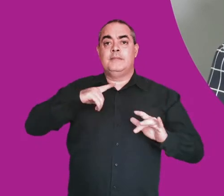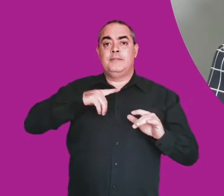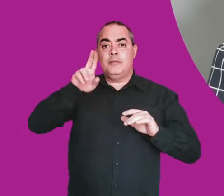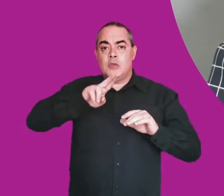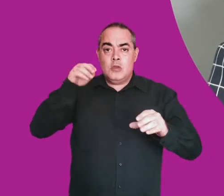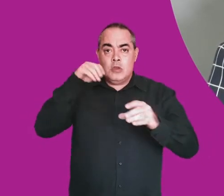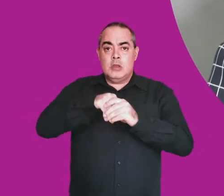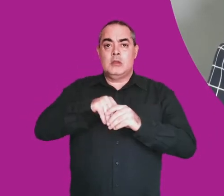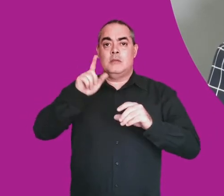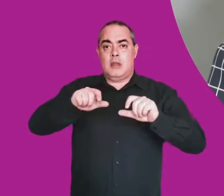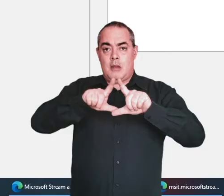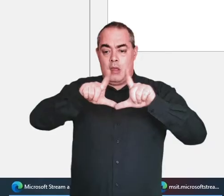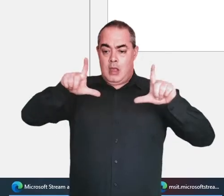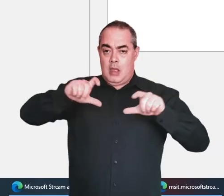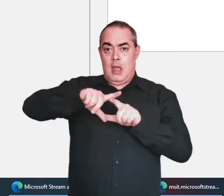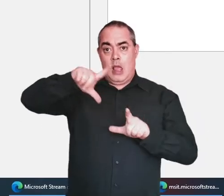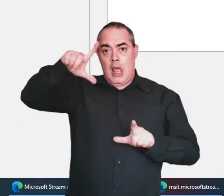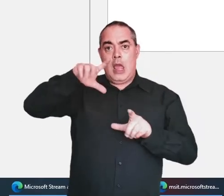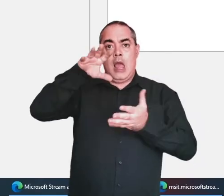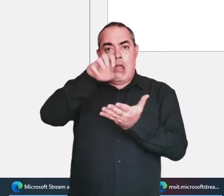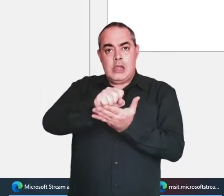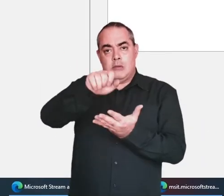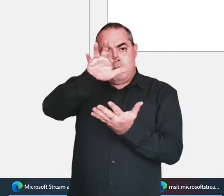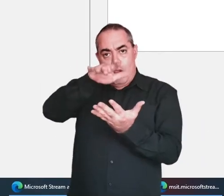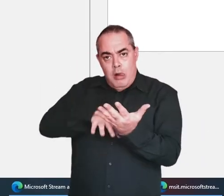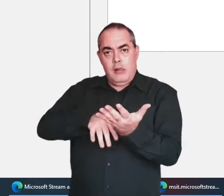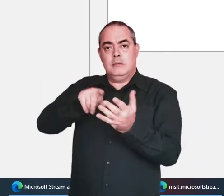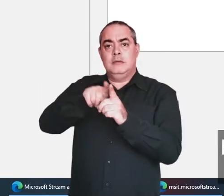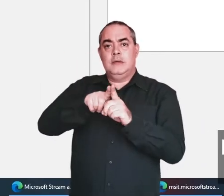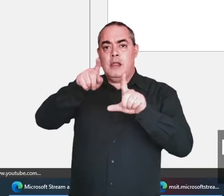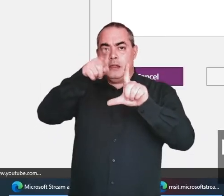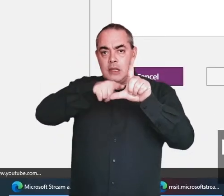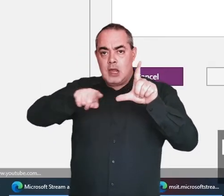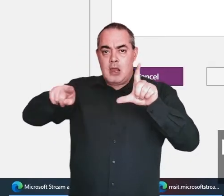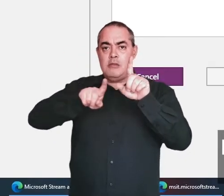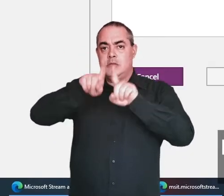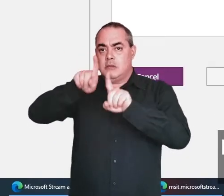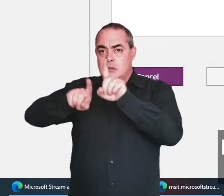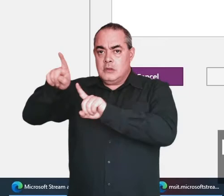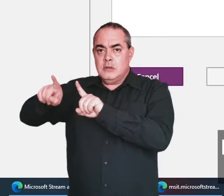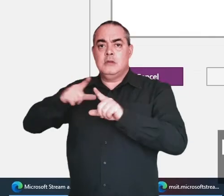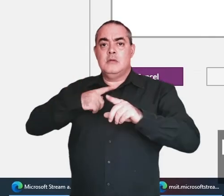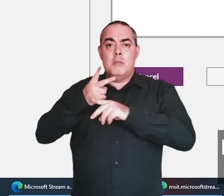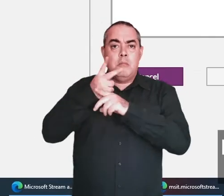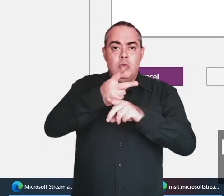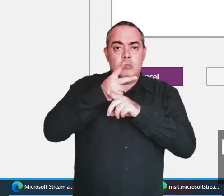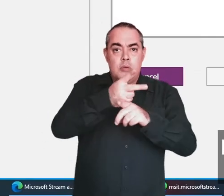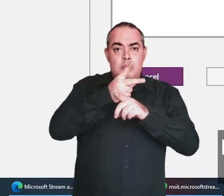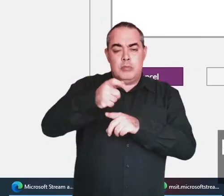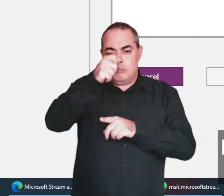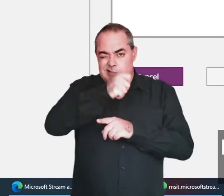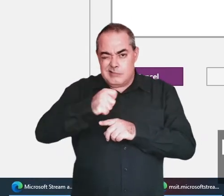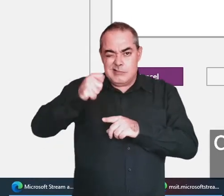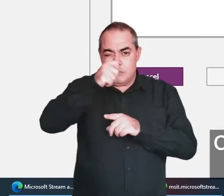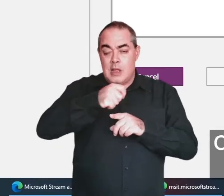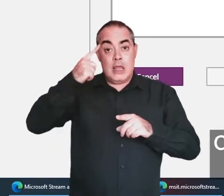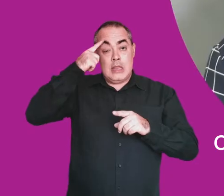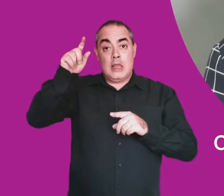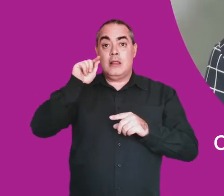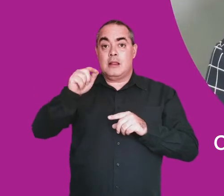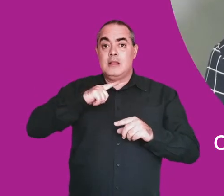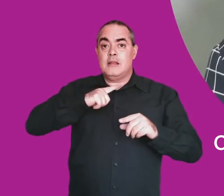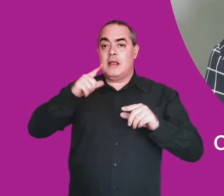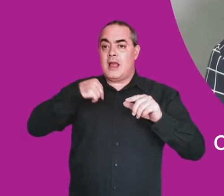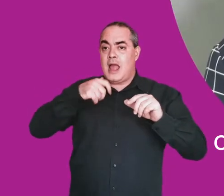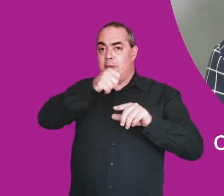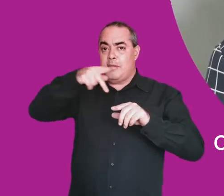Também é possível navegar dentro de formulários, gráficos, preencher campos de busca e interagir com o aplicativo. Outra ideia